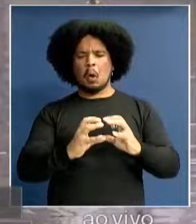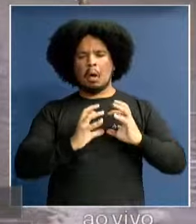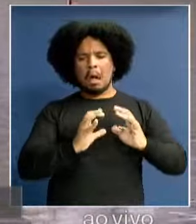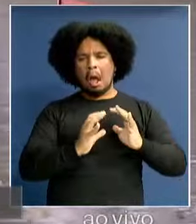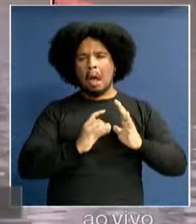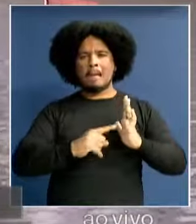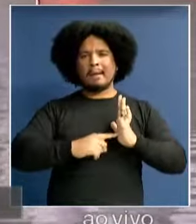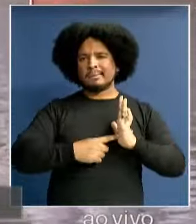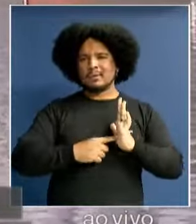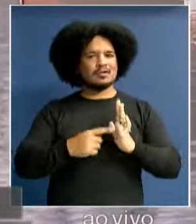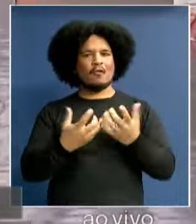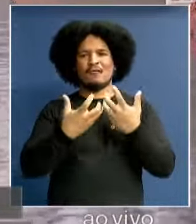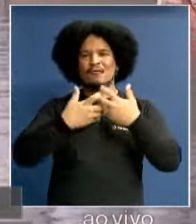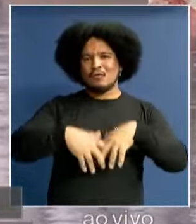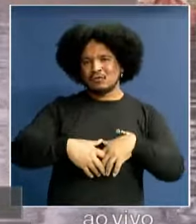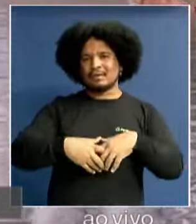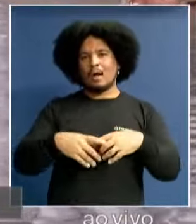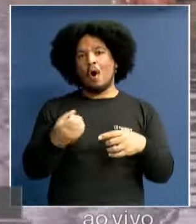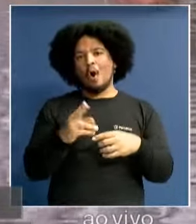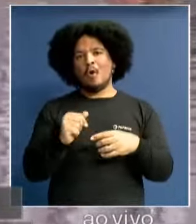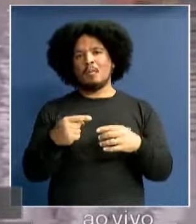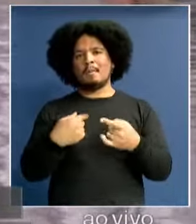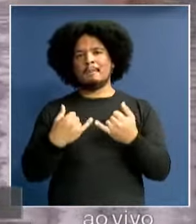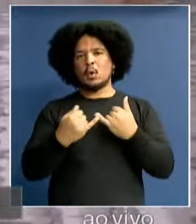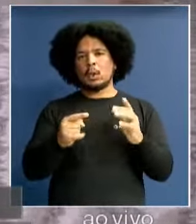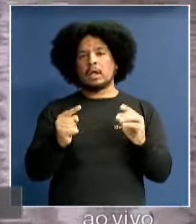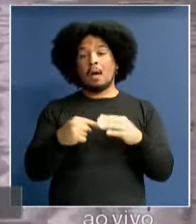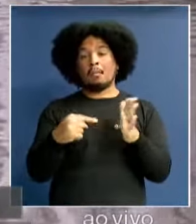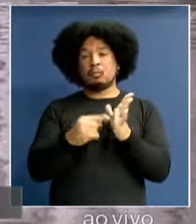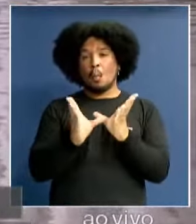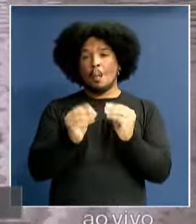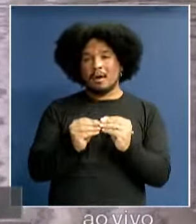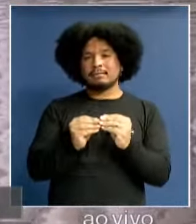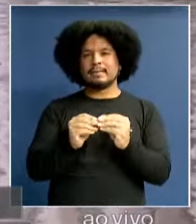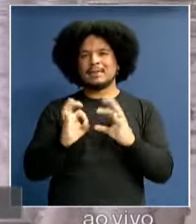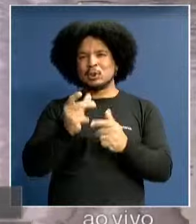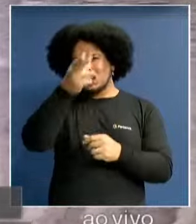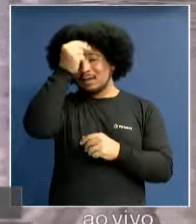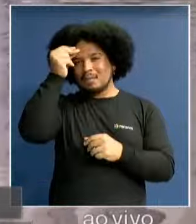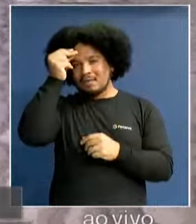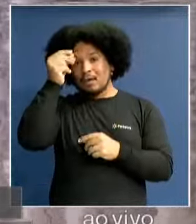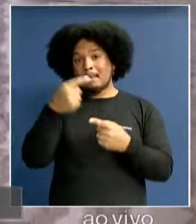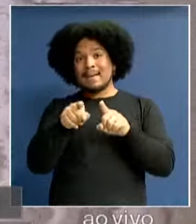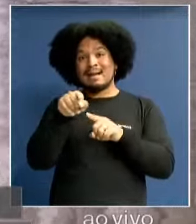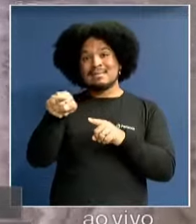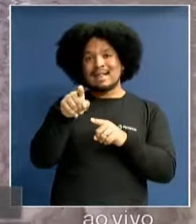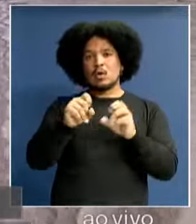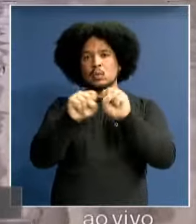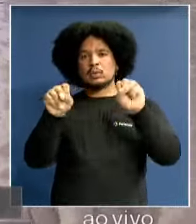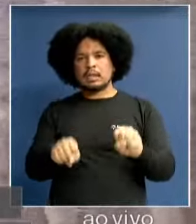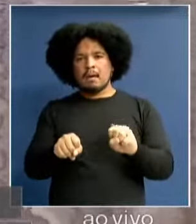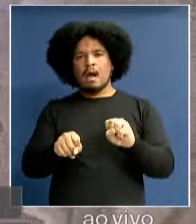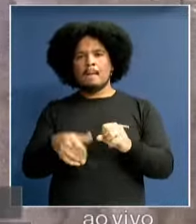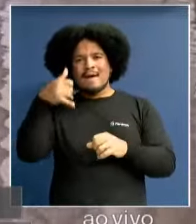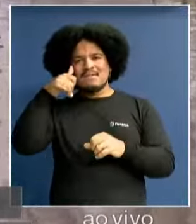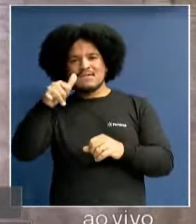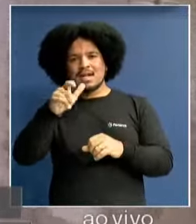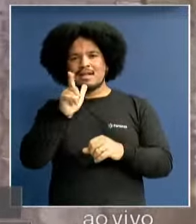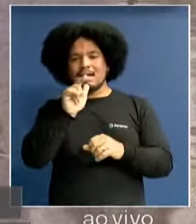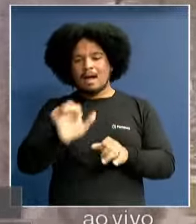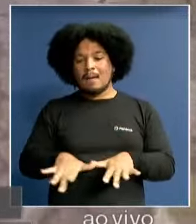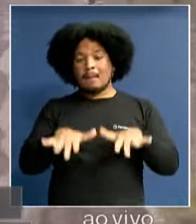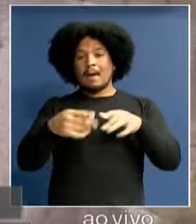por inoperância mesmo, ou por risco de choque elétrico. A prefeitura desligou lá atrás parte desse sistema de contenção de cheias e agora a prefeitura